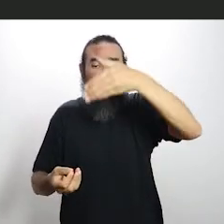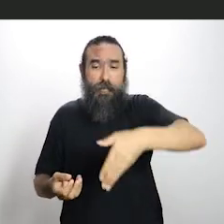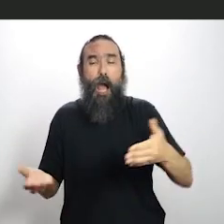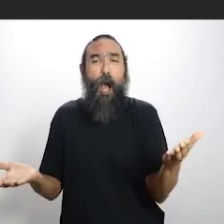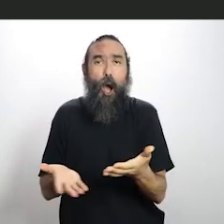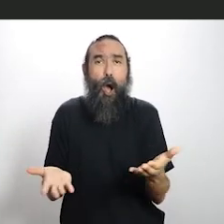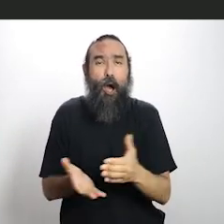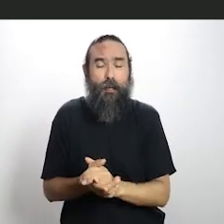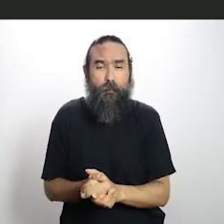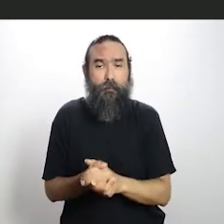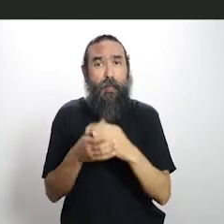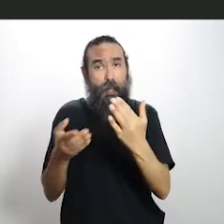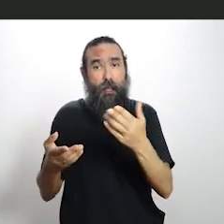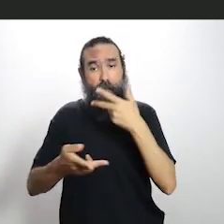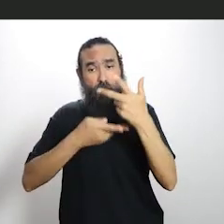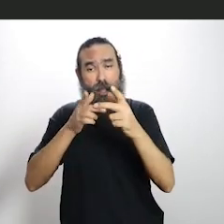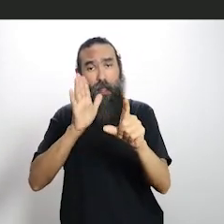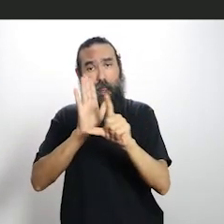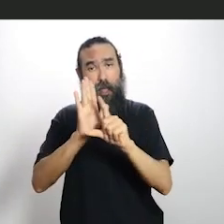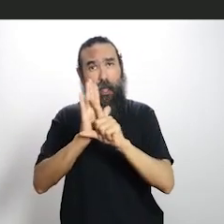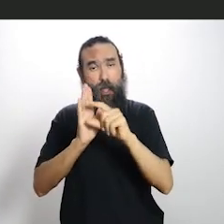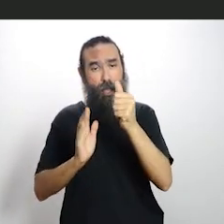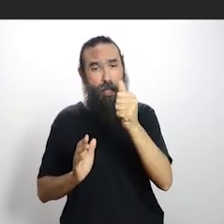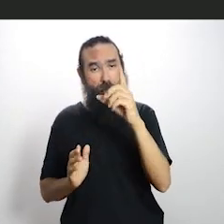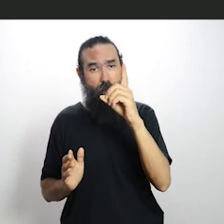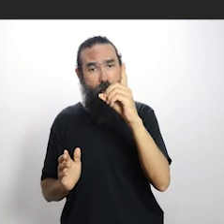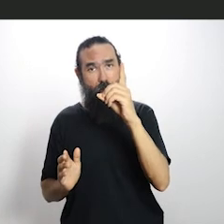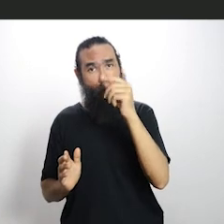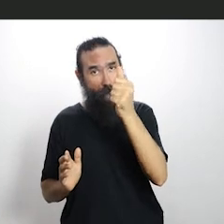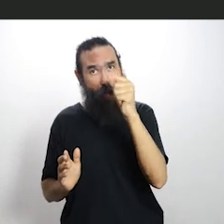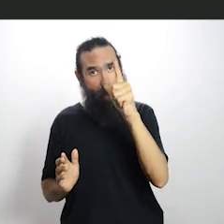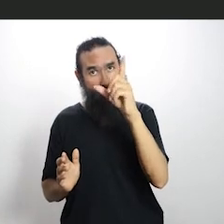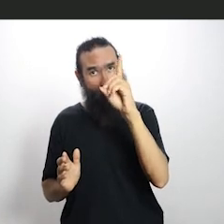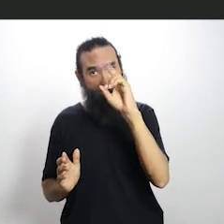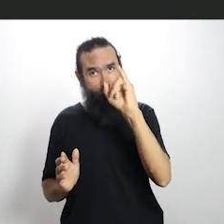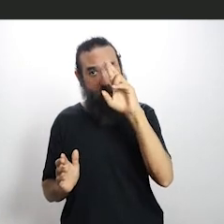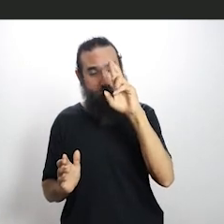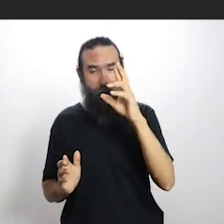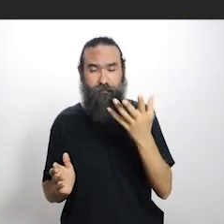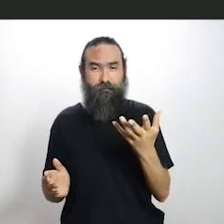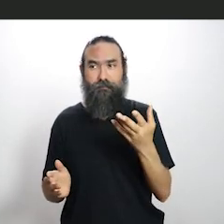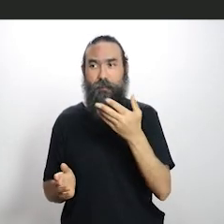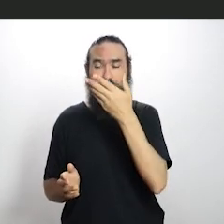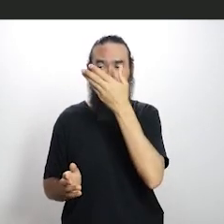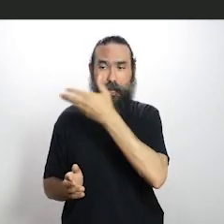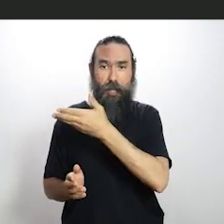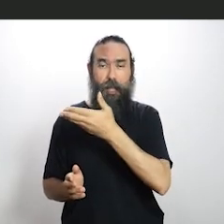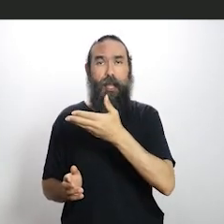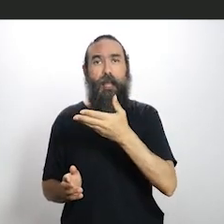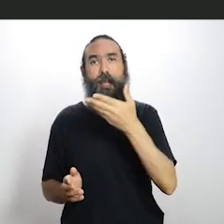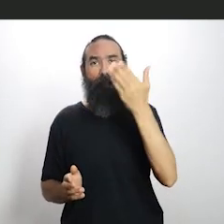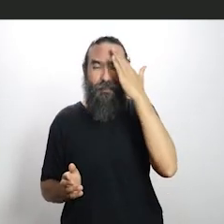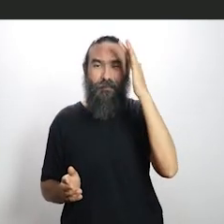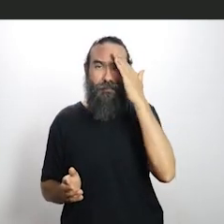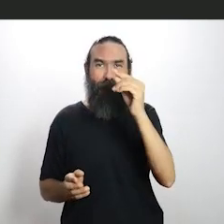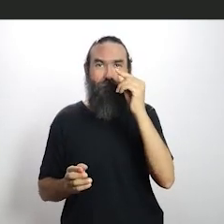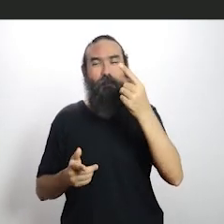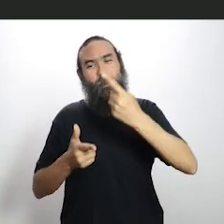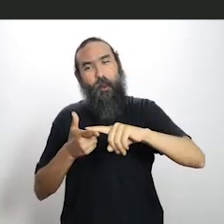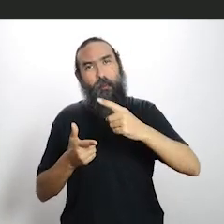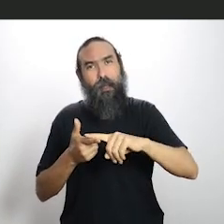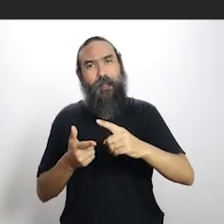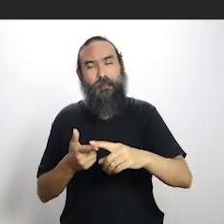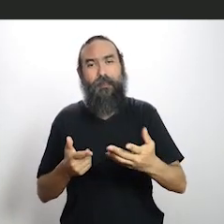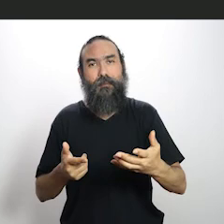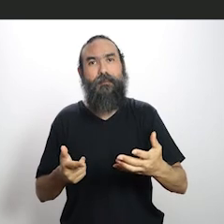através da nossa presidente Úrsula fizemos a articulação aqui com todos os deputados federais do Estado de Goiás dos senadores naquele